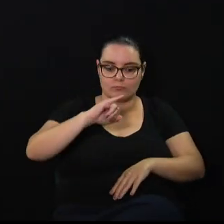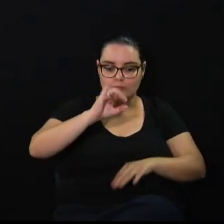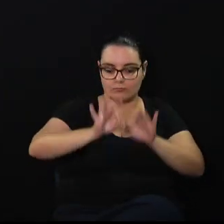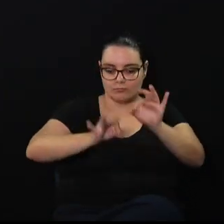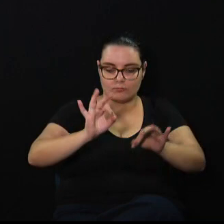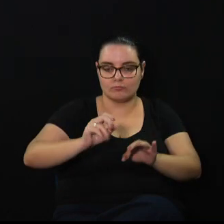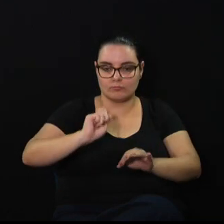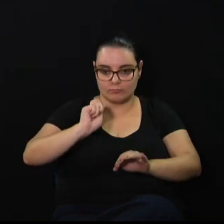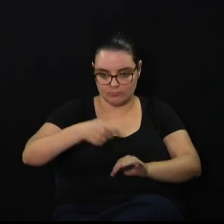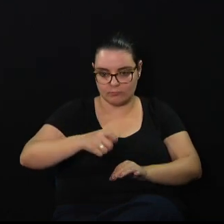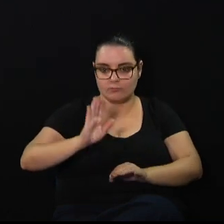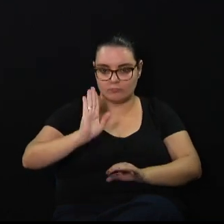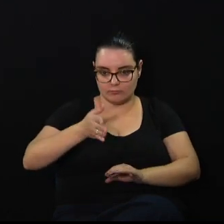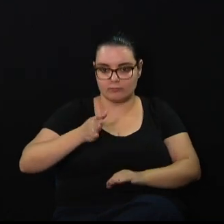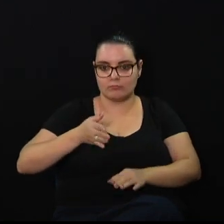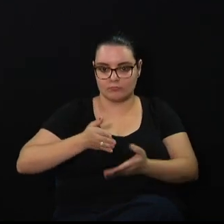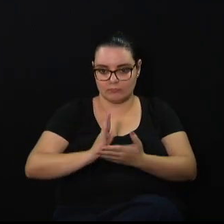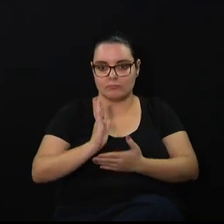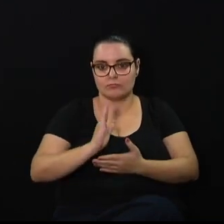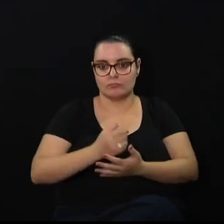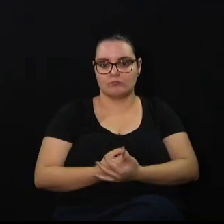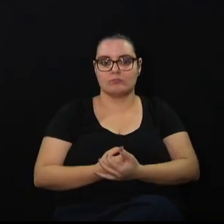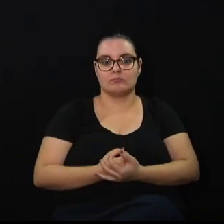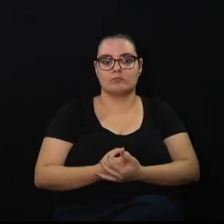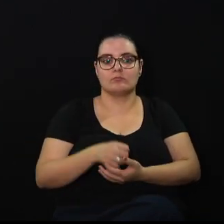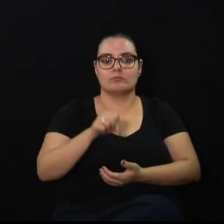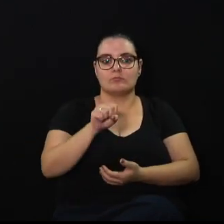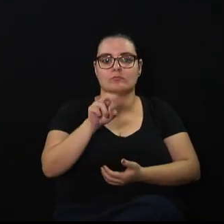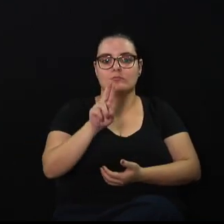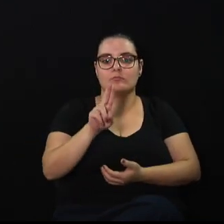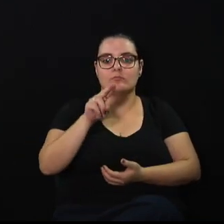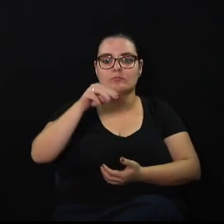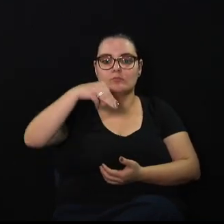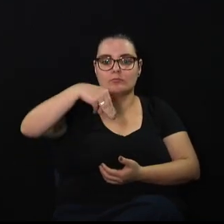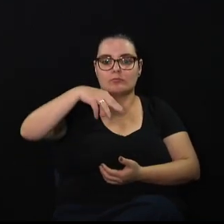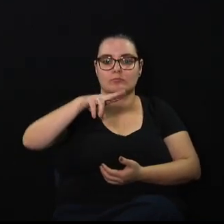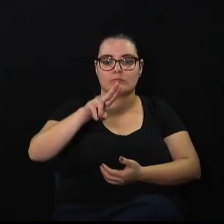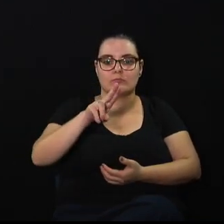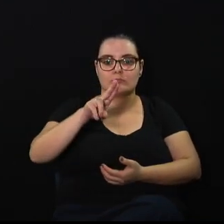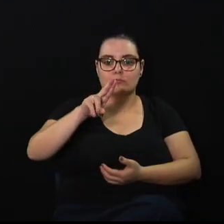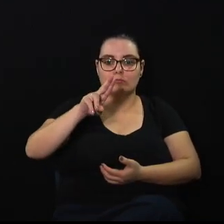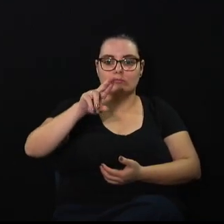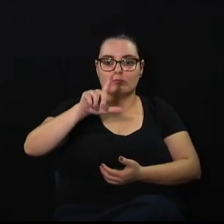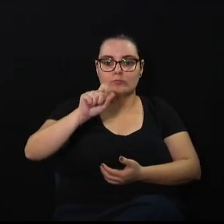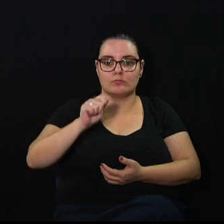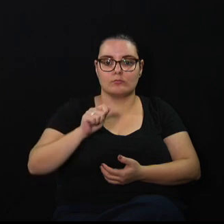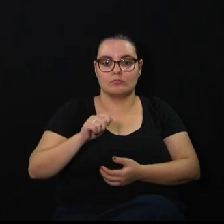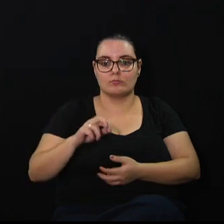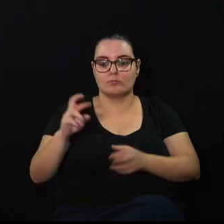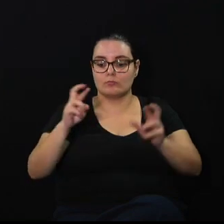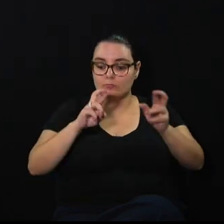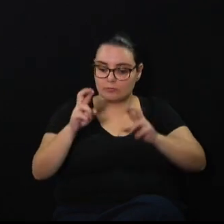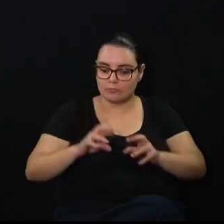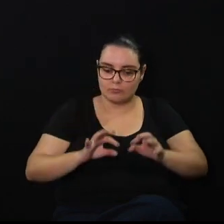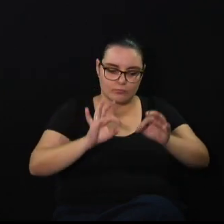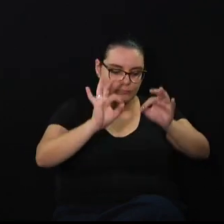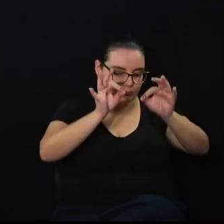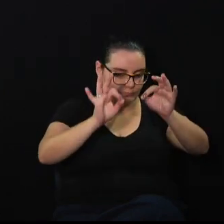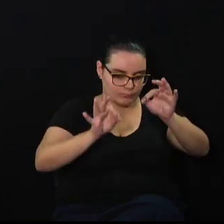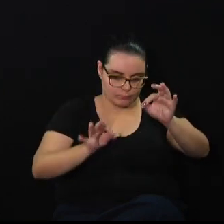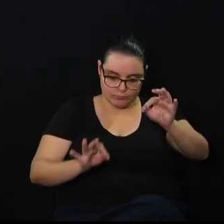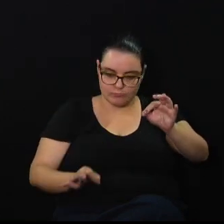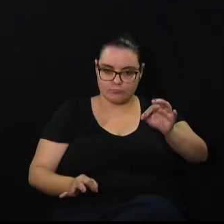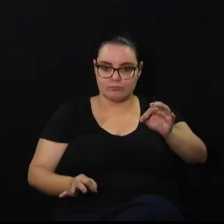do estado de são paulo editou uma súmula que ela está presente em quase todos os julgamentos você for lá olhar é o na